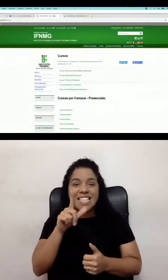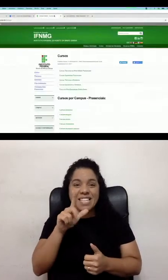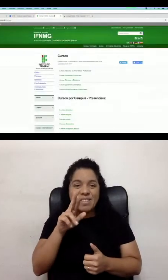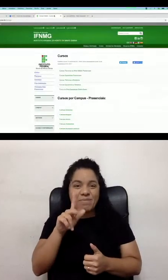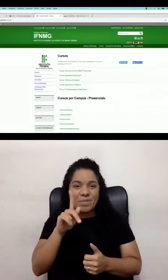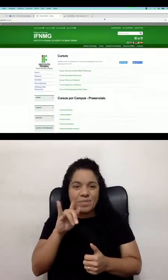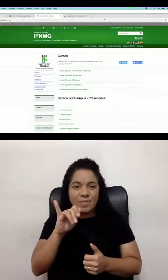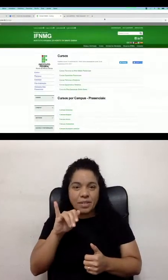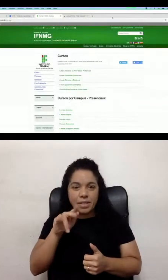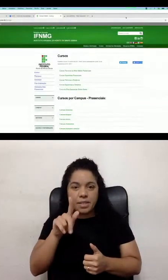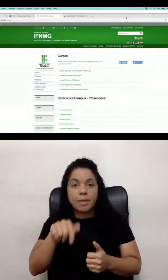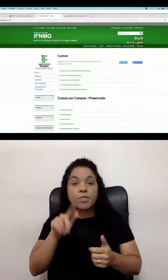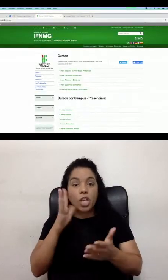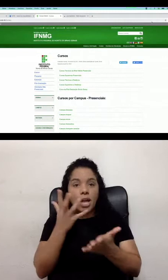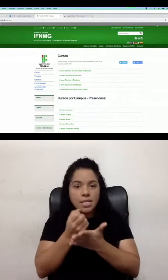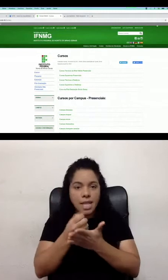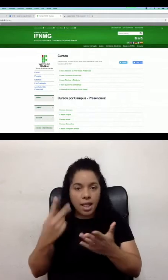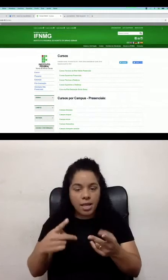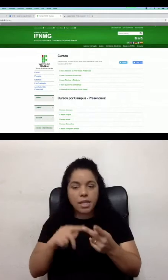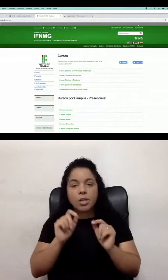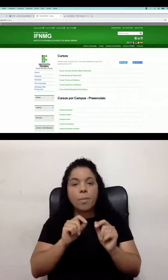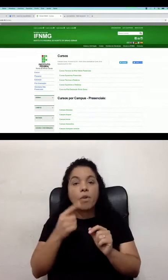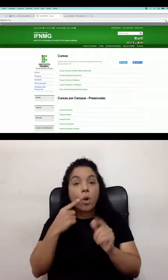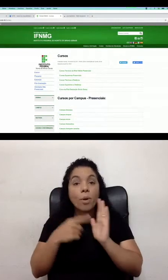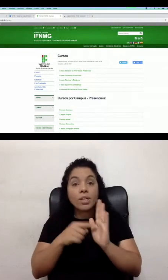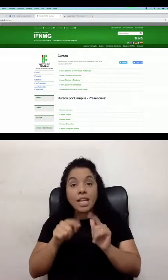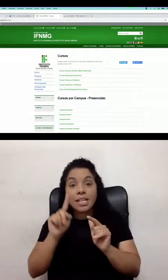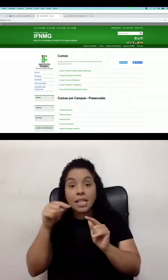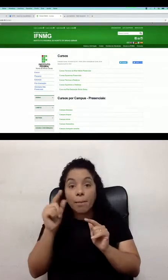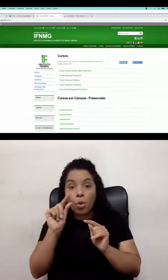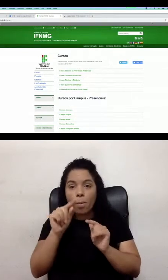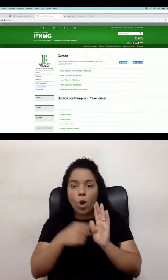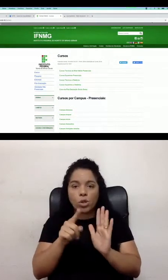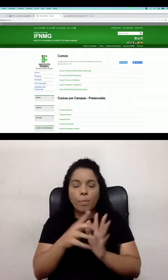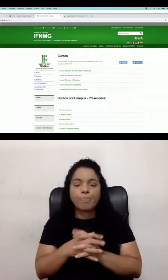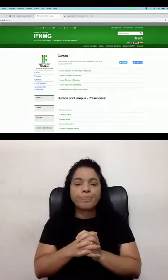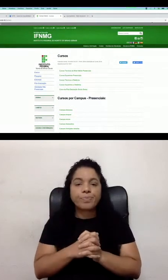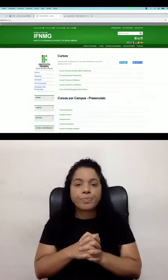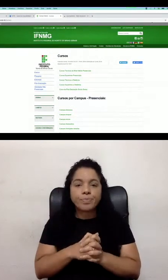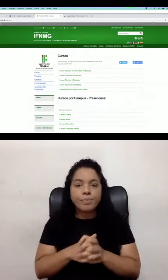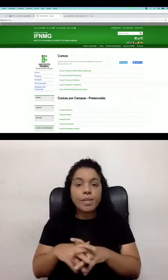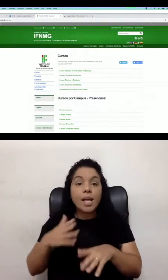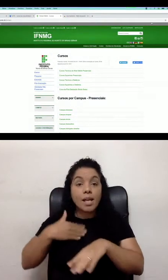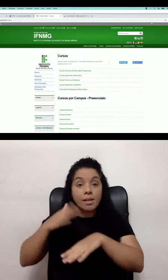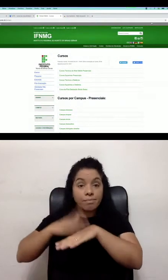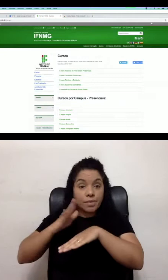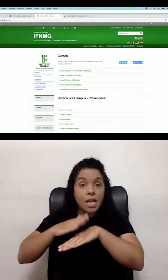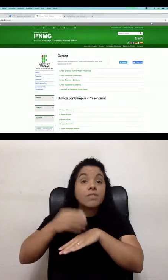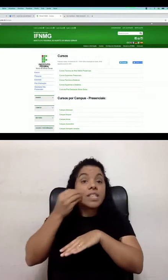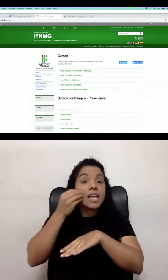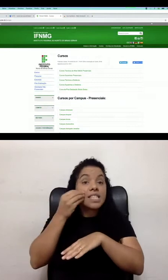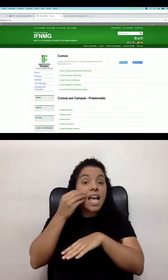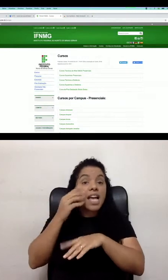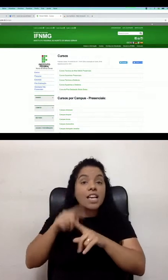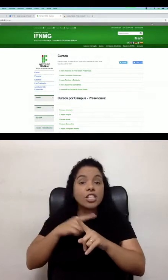já instalei no meu aqui, ó. Vou mostrar para vocês onde que fica. Daqui a pouquinho eu mostro, ó. Eu vou fazer o teste na Federal aqui do